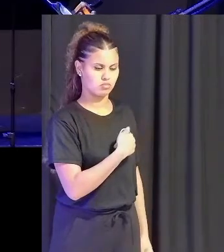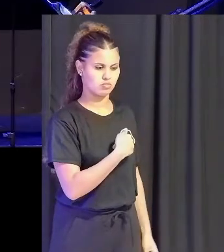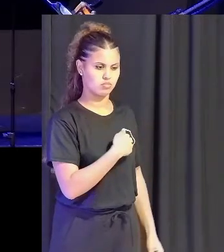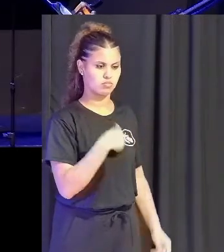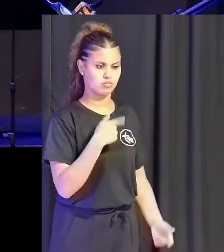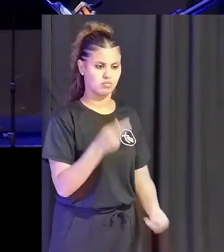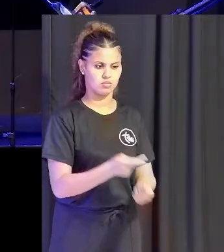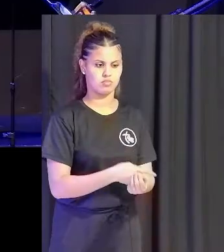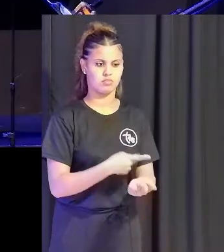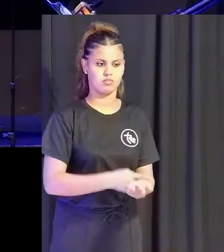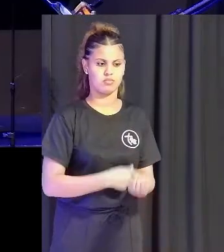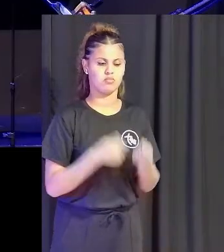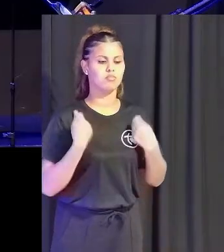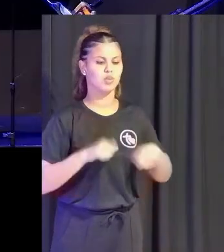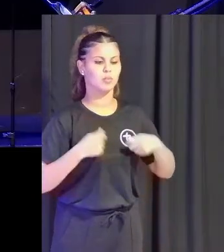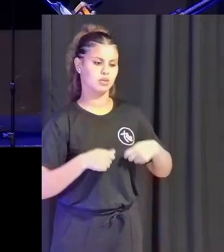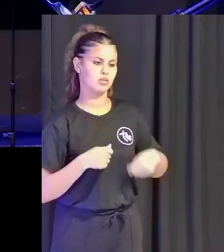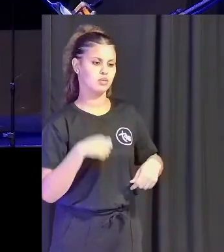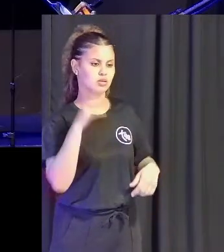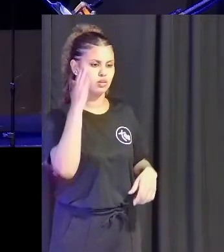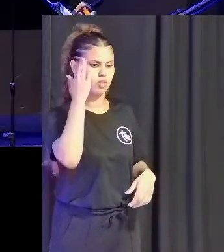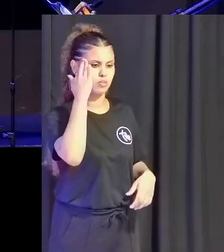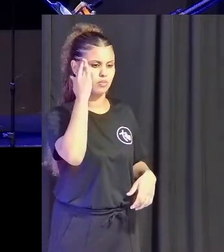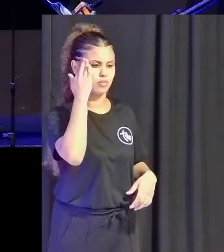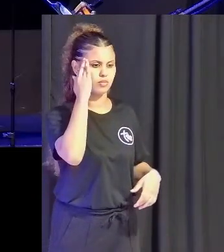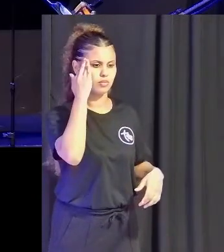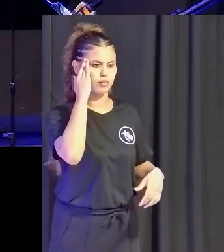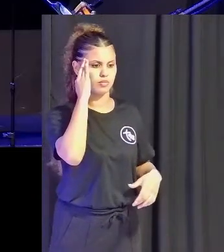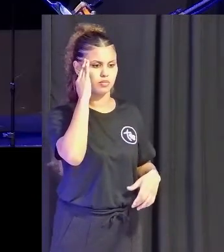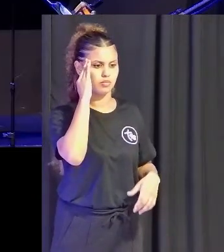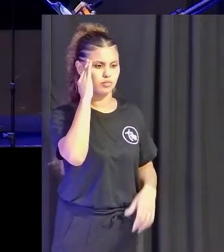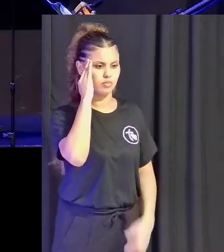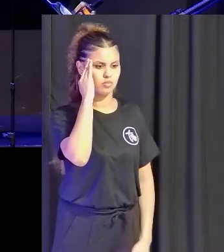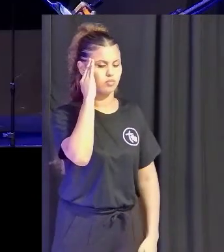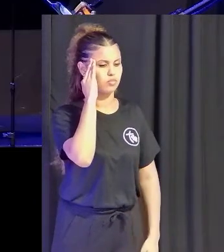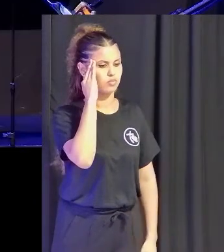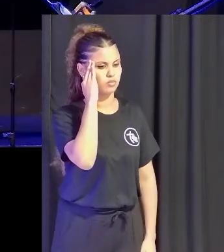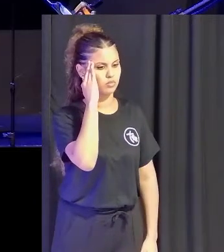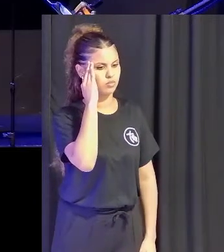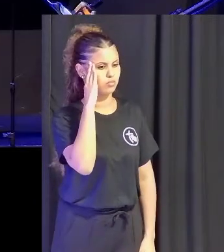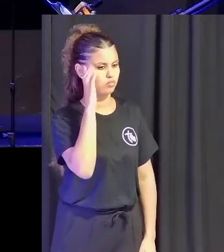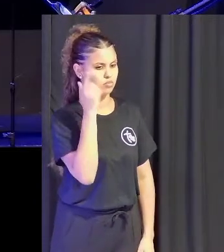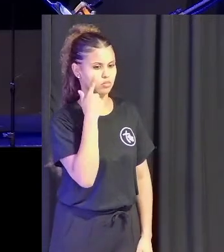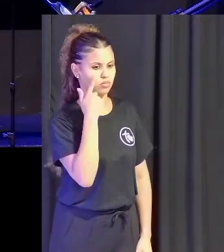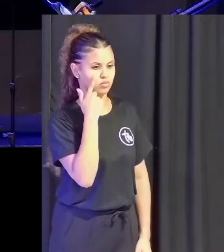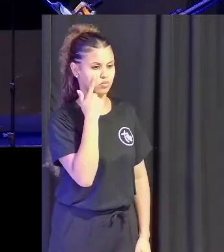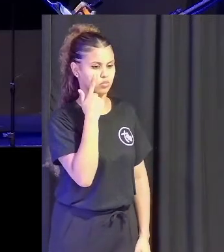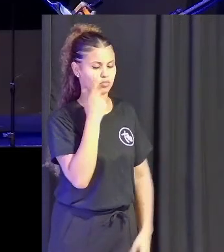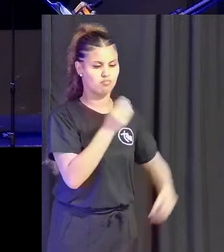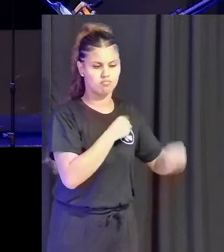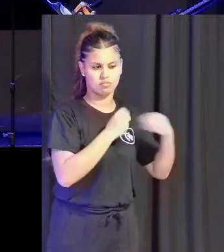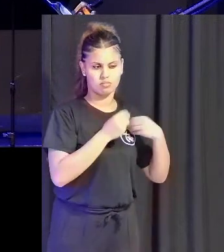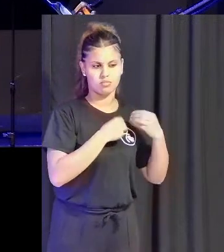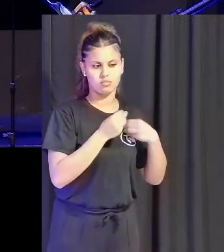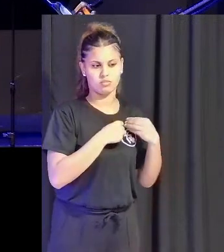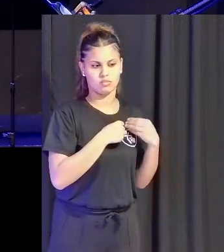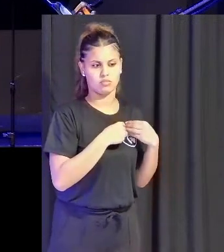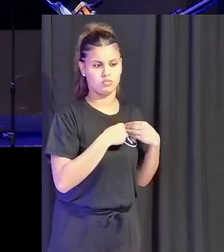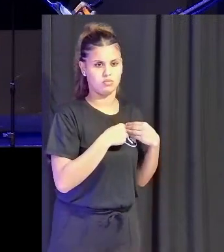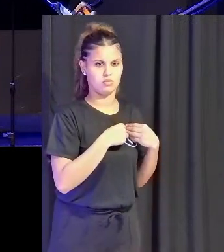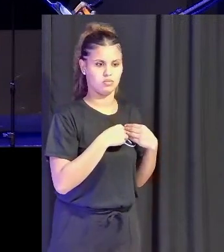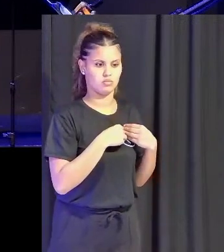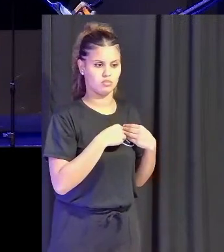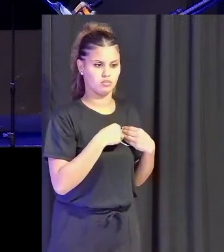somos fracos e os pecados que temos a tendência de cometer e nos cuidar nessas áreas. As